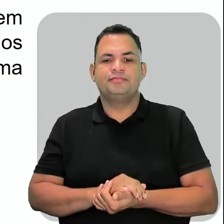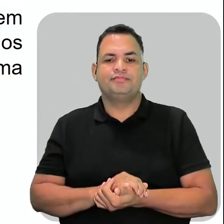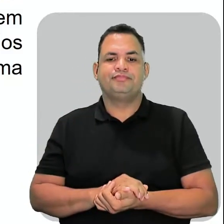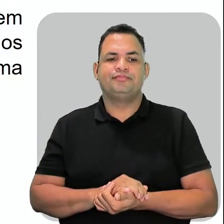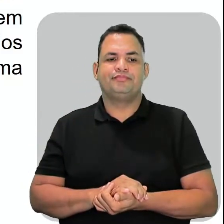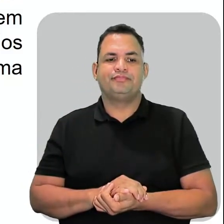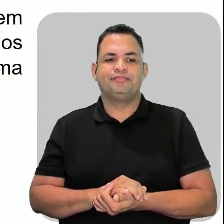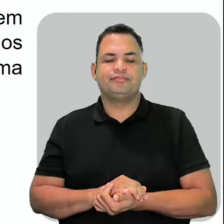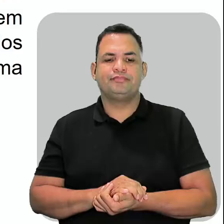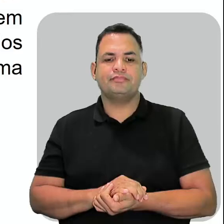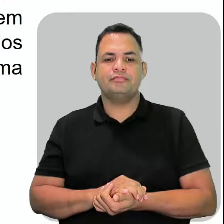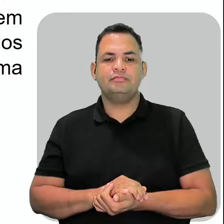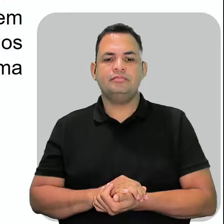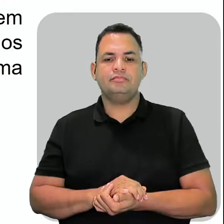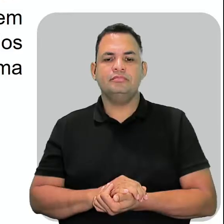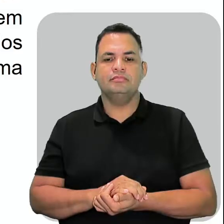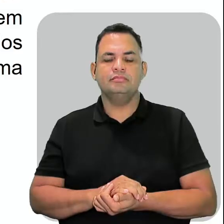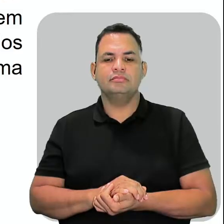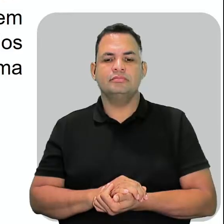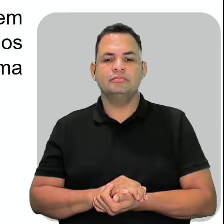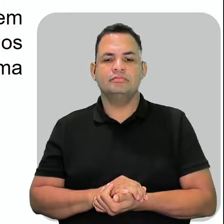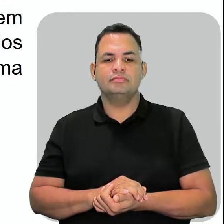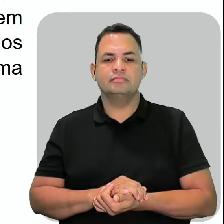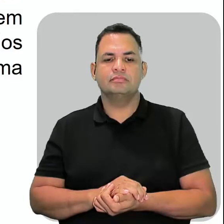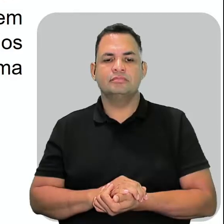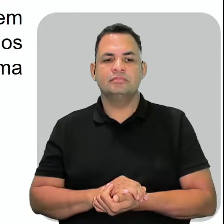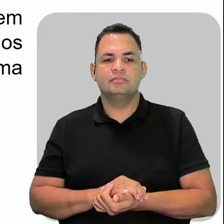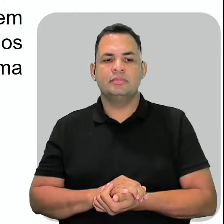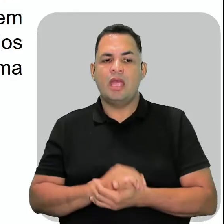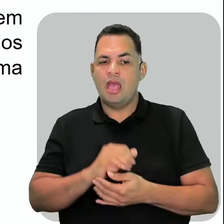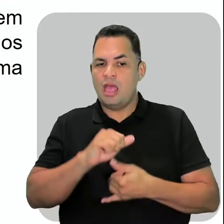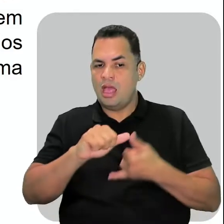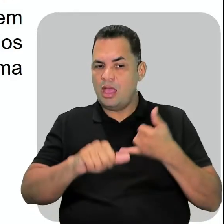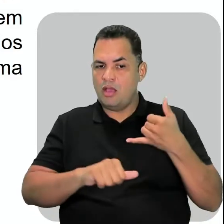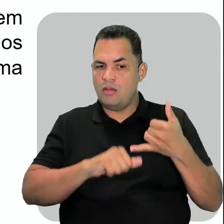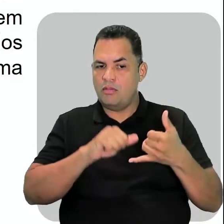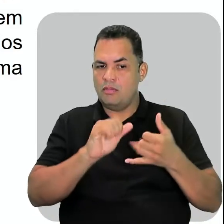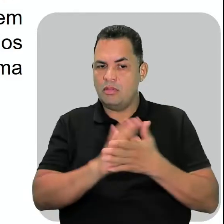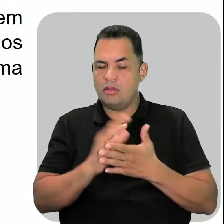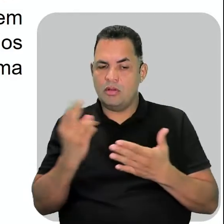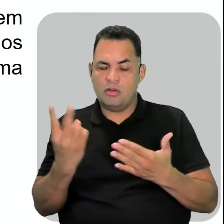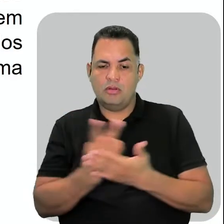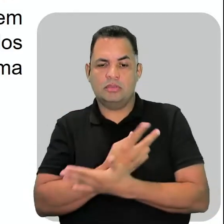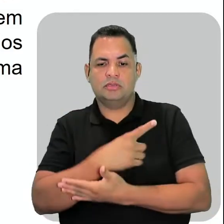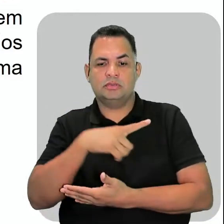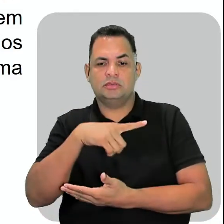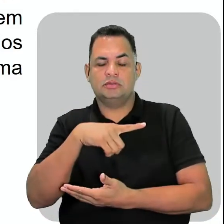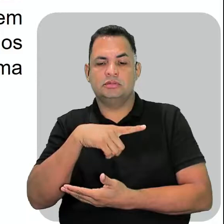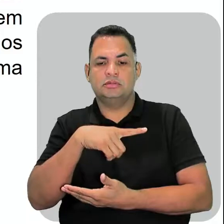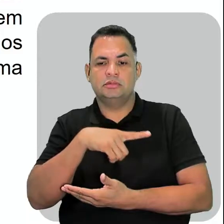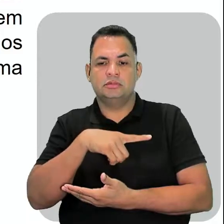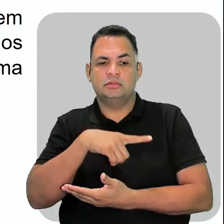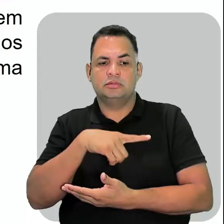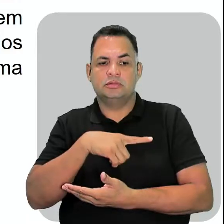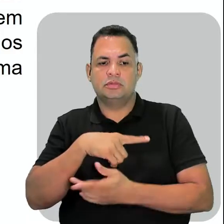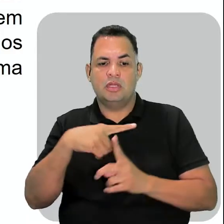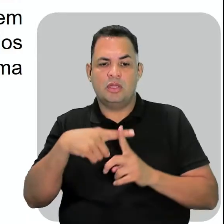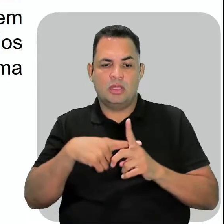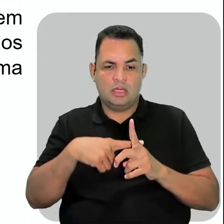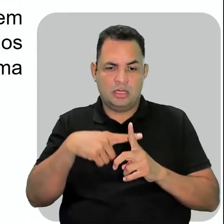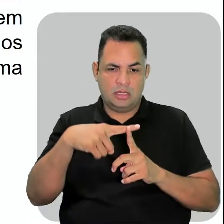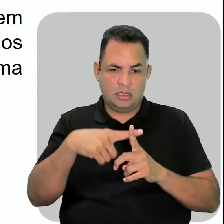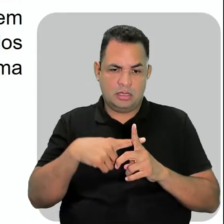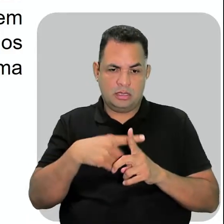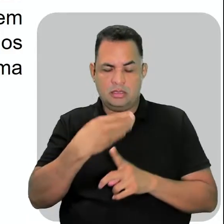tá, pessoal? Então, aqui, para que essa reação ocorra, nós teríamos que trabalhar a uma